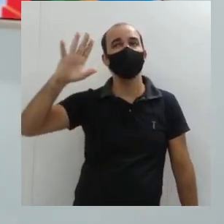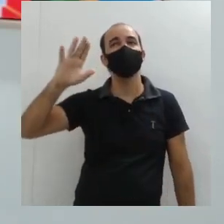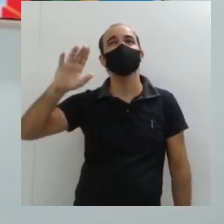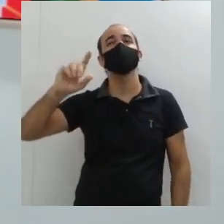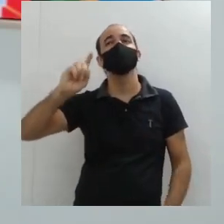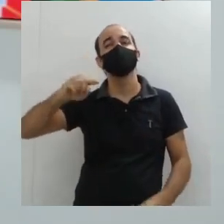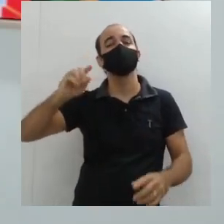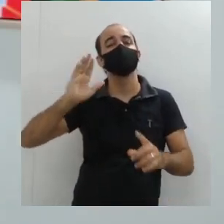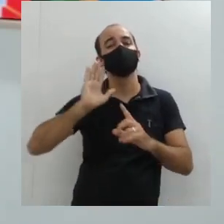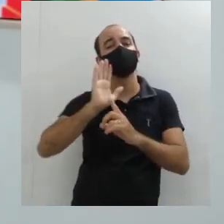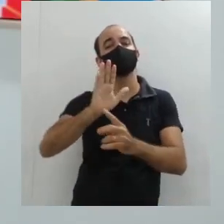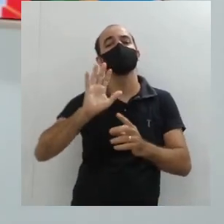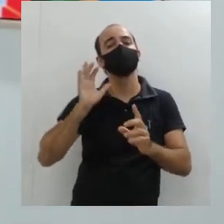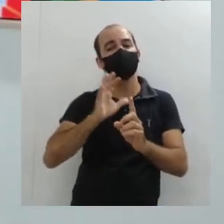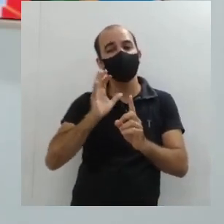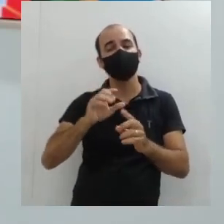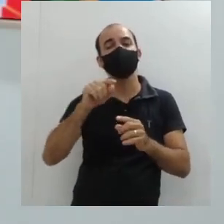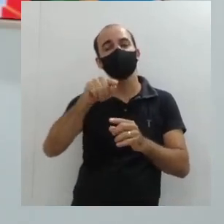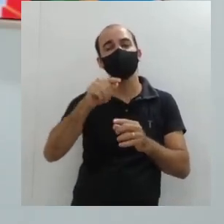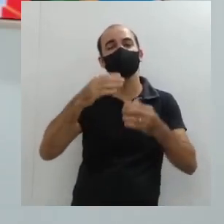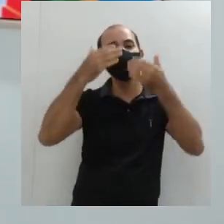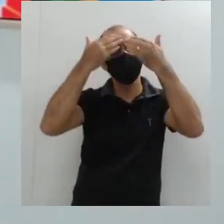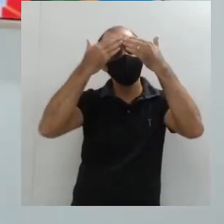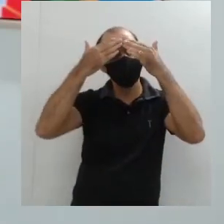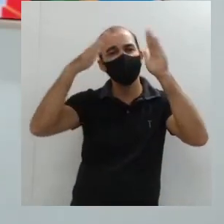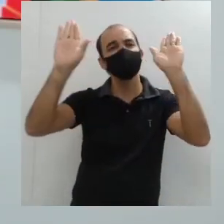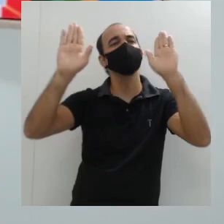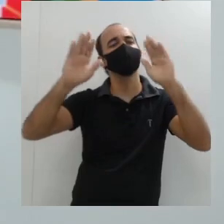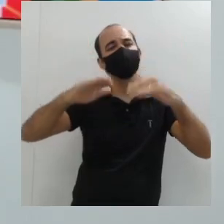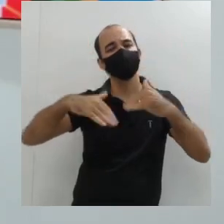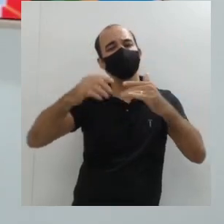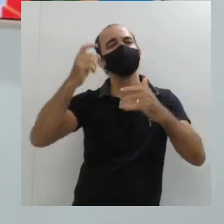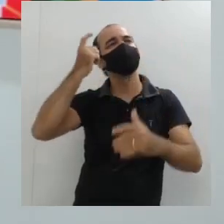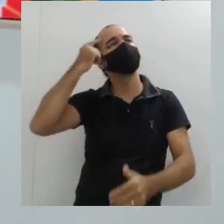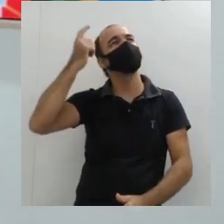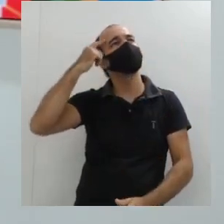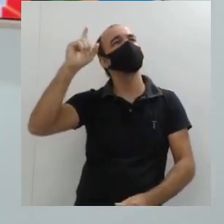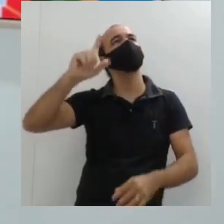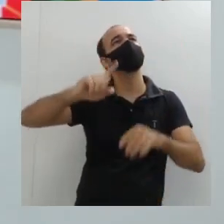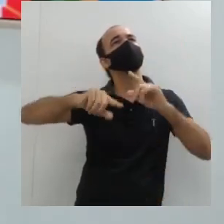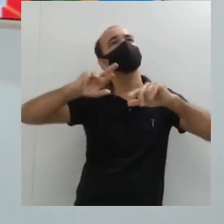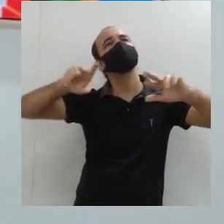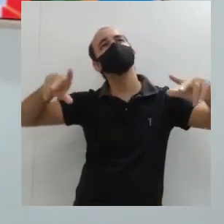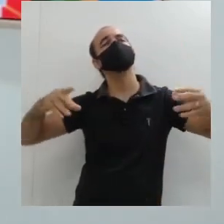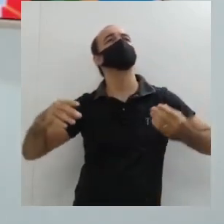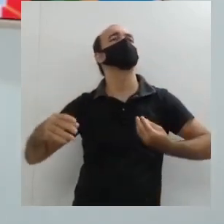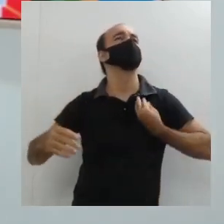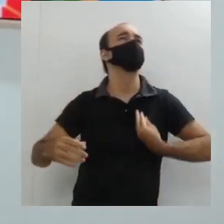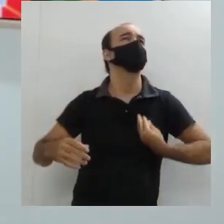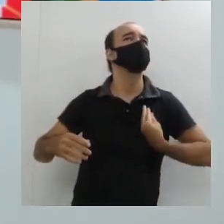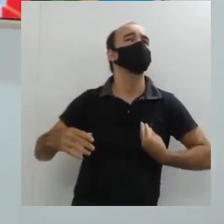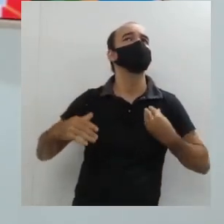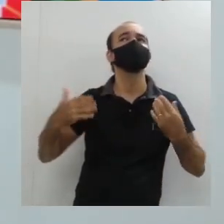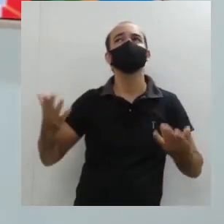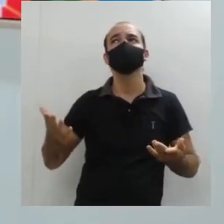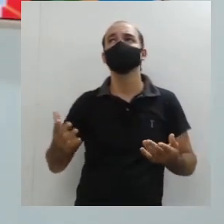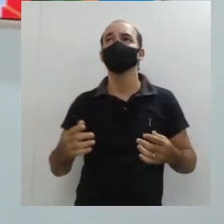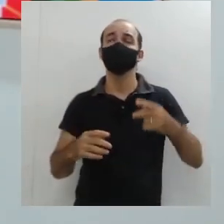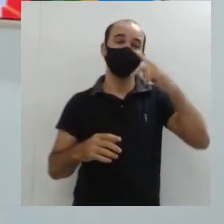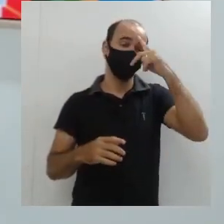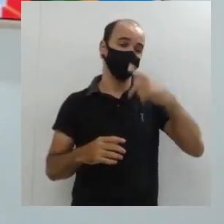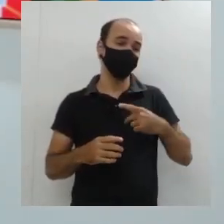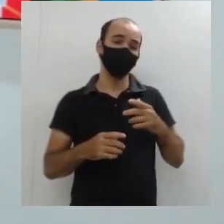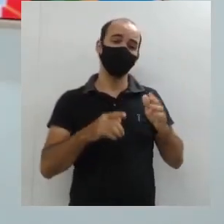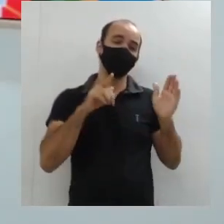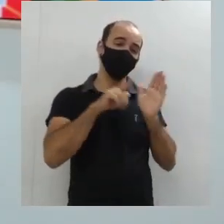sem saber o que são as coisas, sem saber como raciocinar, sem saber como fazer perguntas que